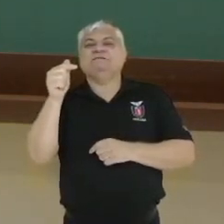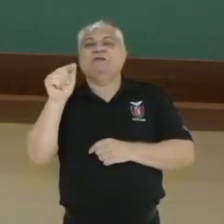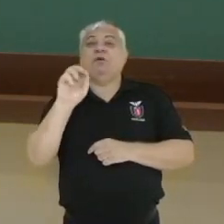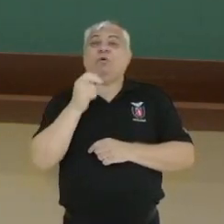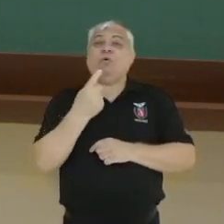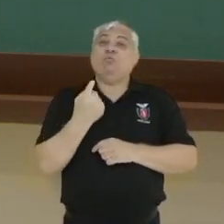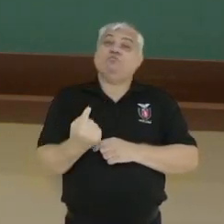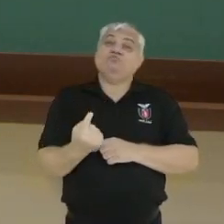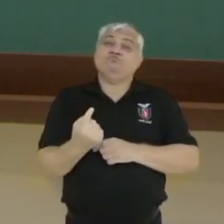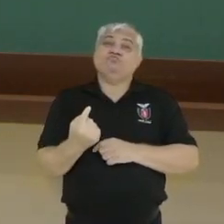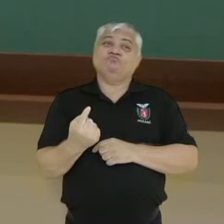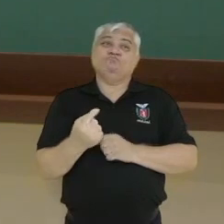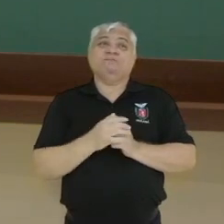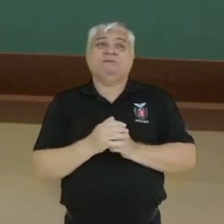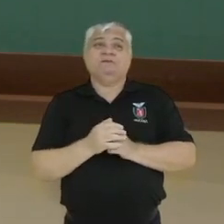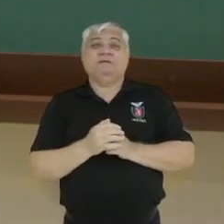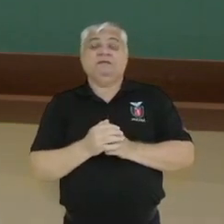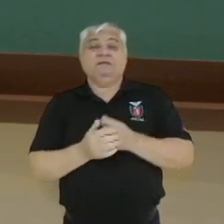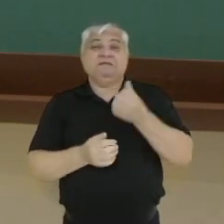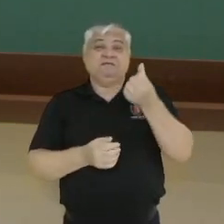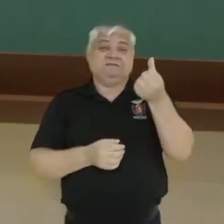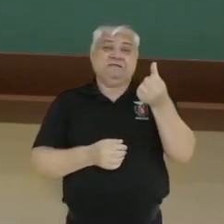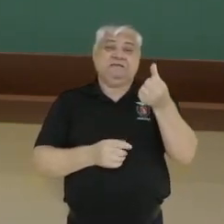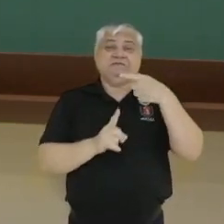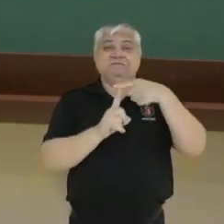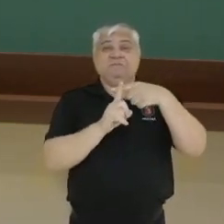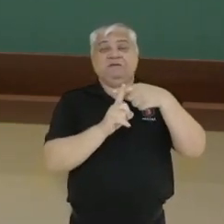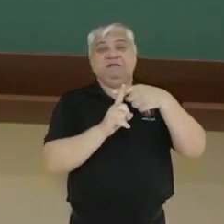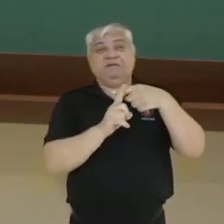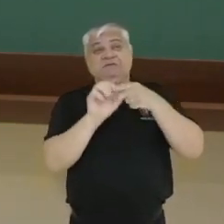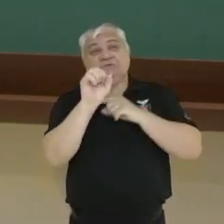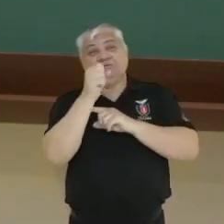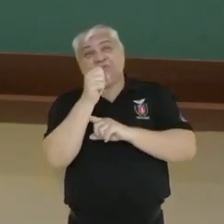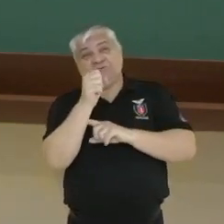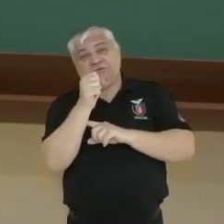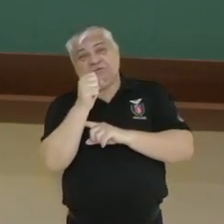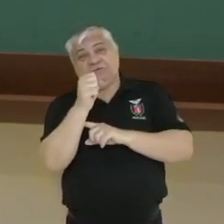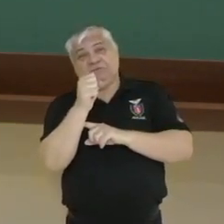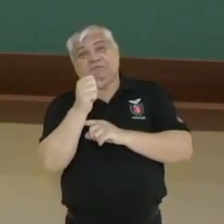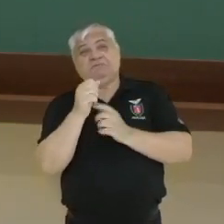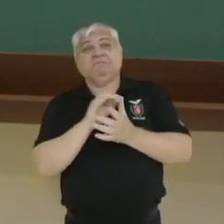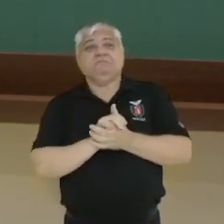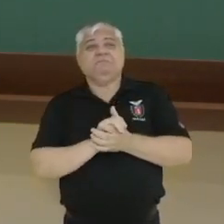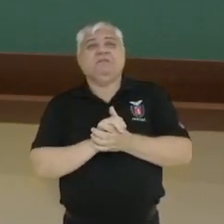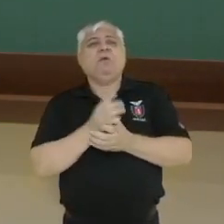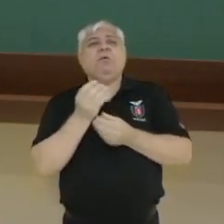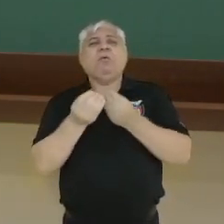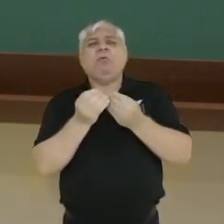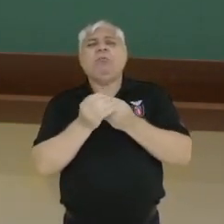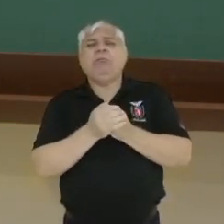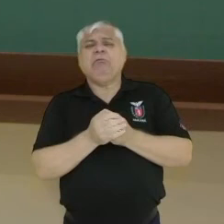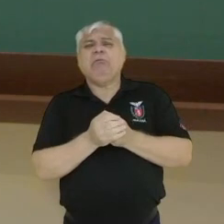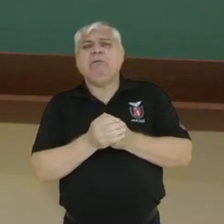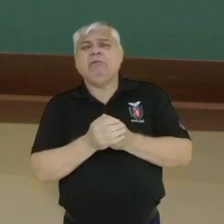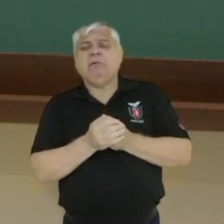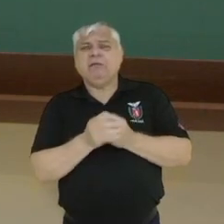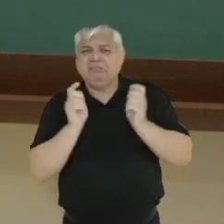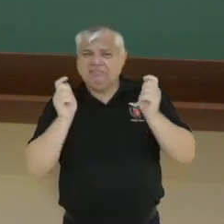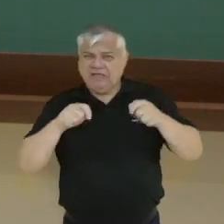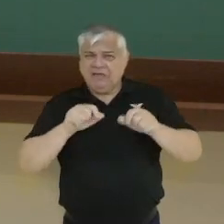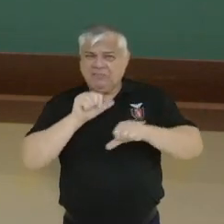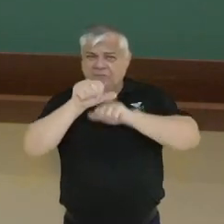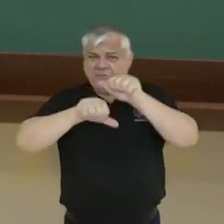ou menos 1. Nós temos as duas possibilidades de resultado ali. Ah, eu poderia fazer pela soma em produto,